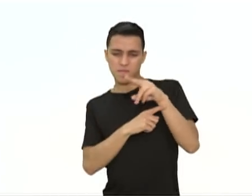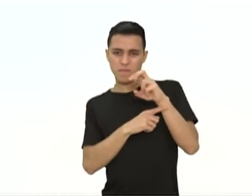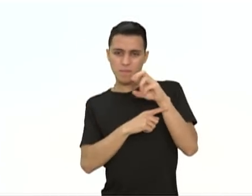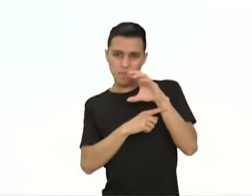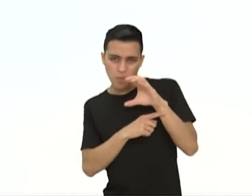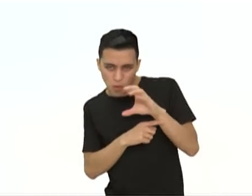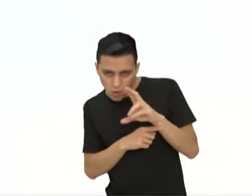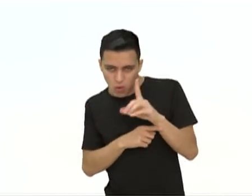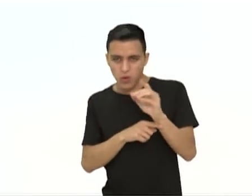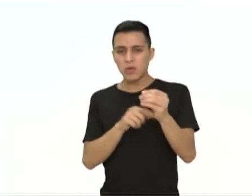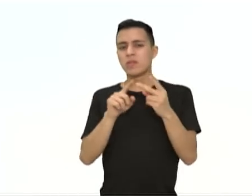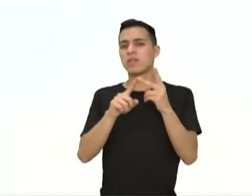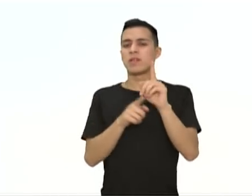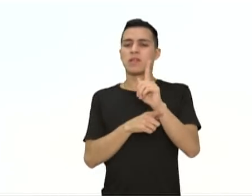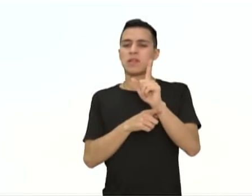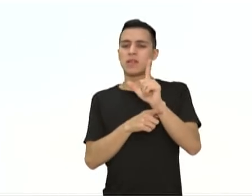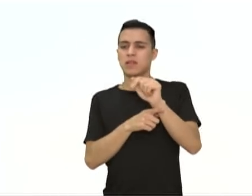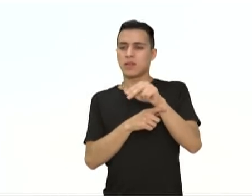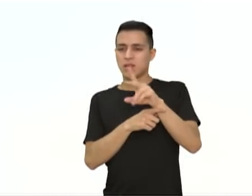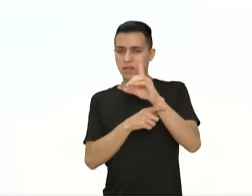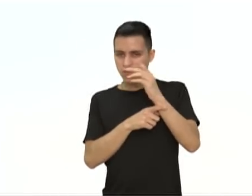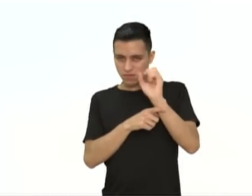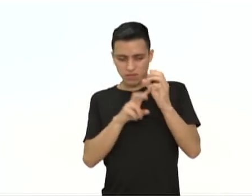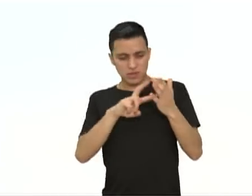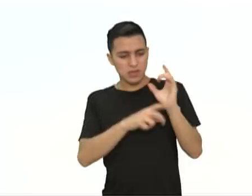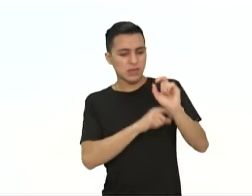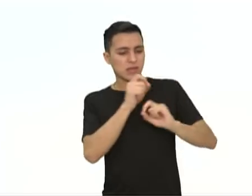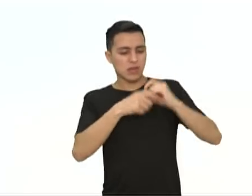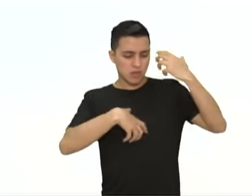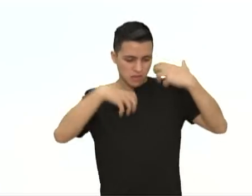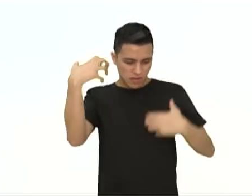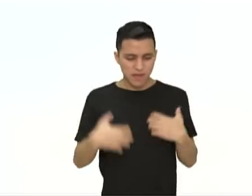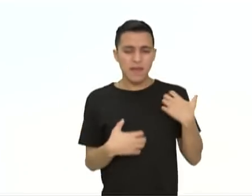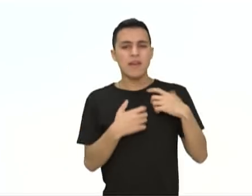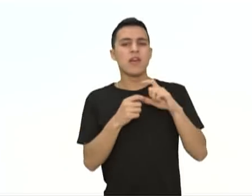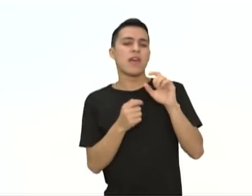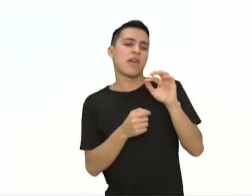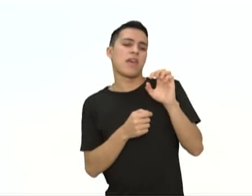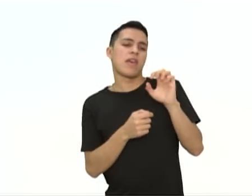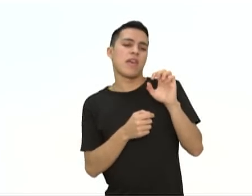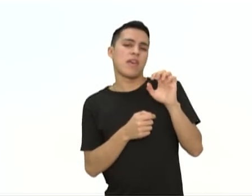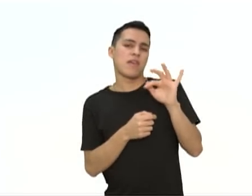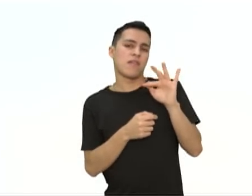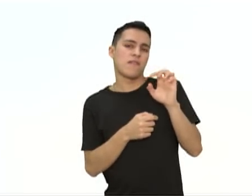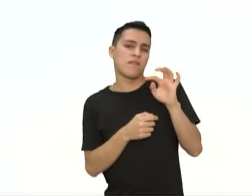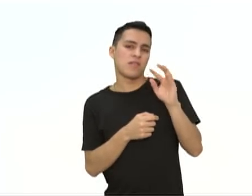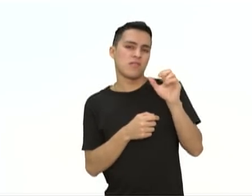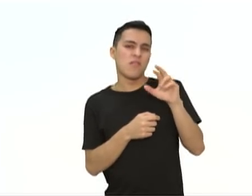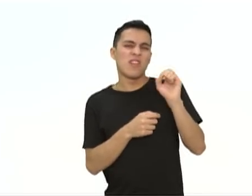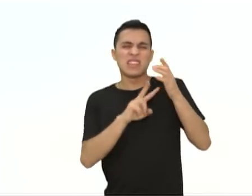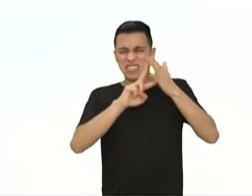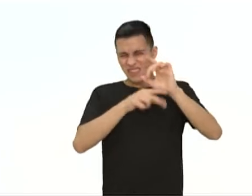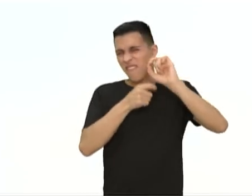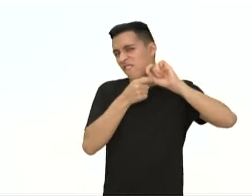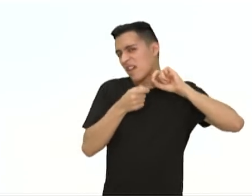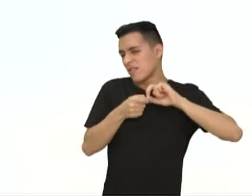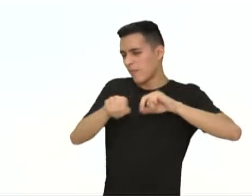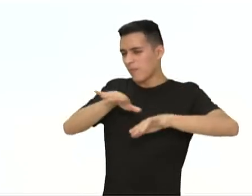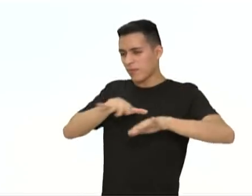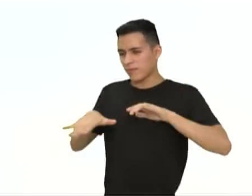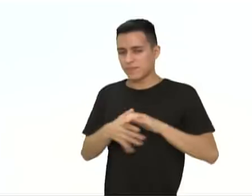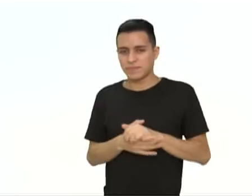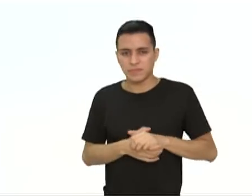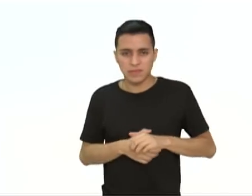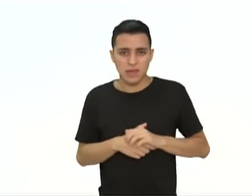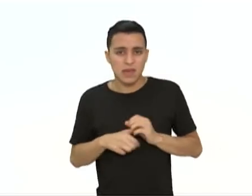glândulas, são denominadas de órgãos efetores, porque eles vão efetuar o movimento. Então, por exemplo,